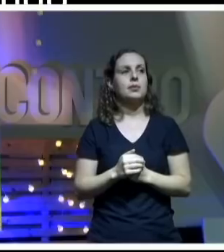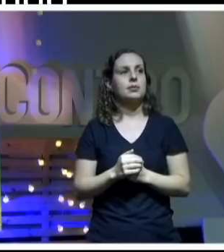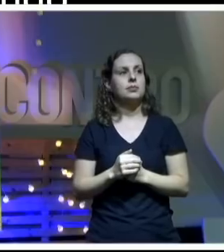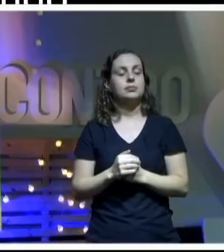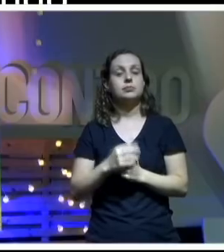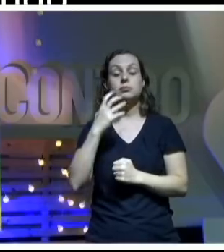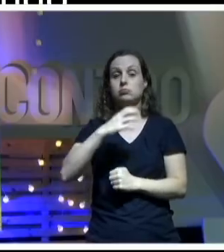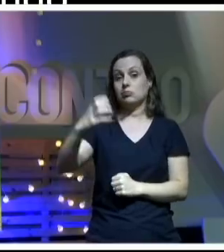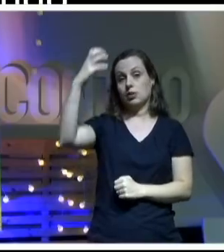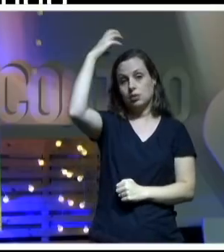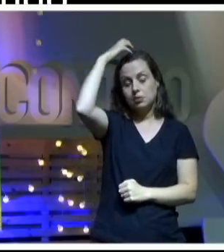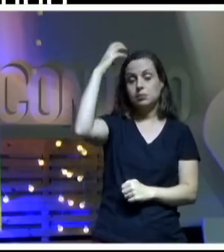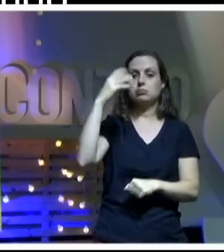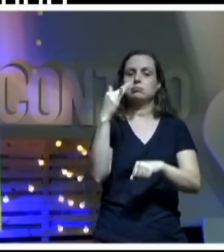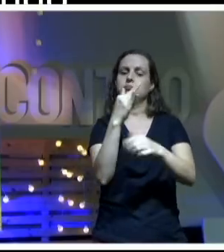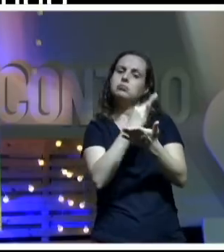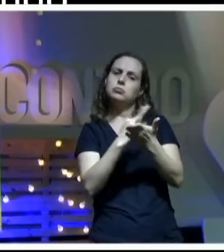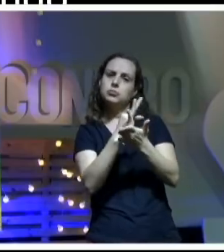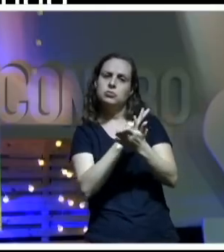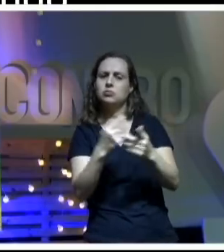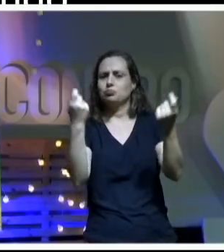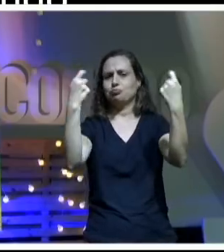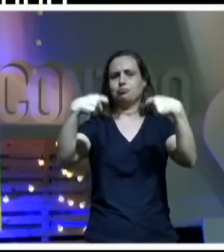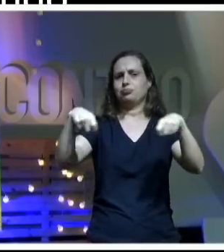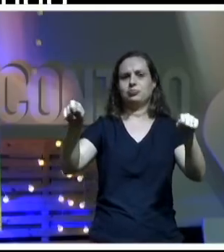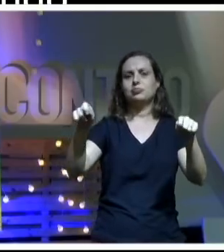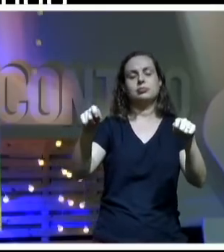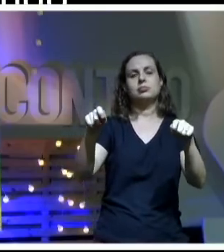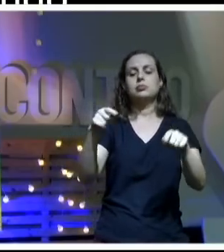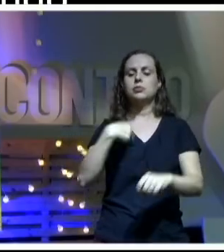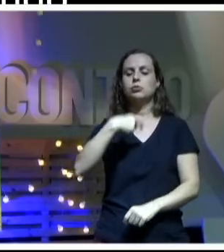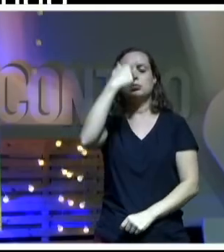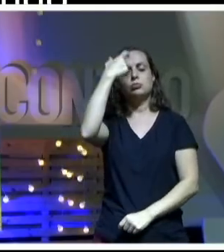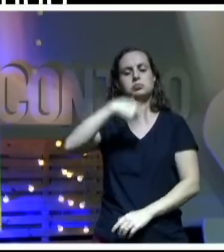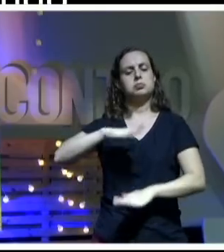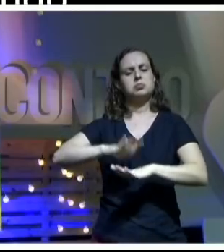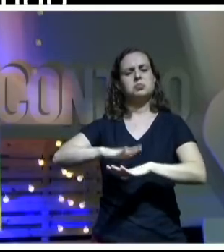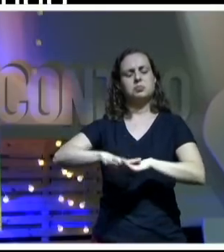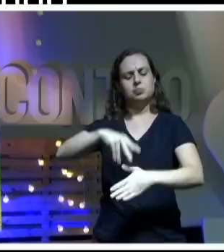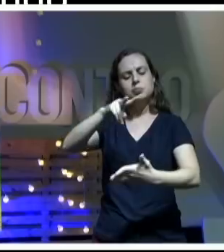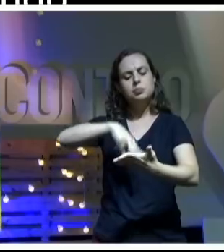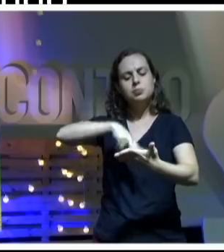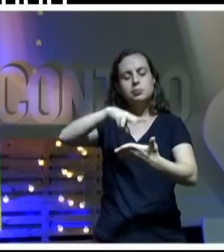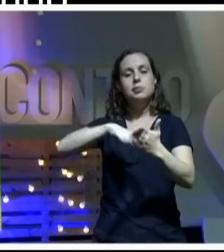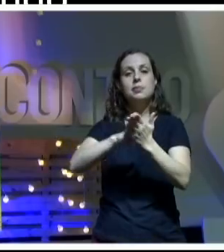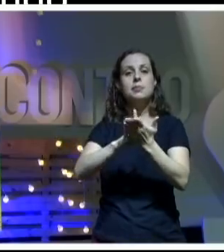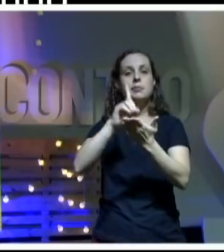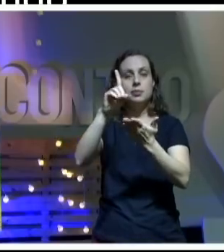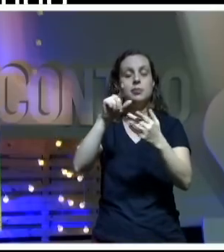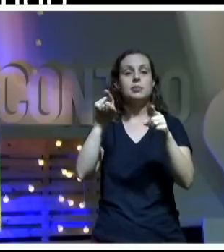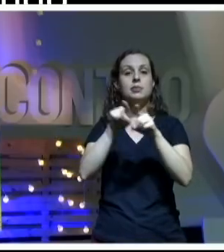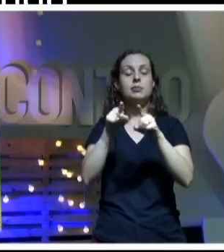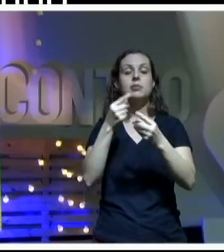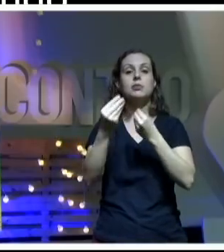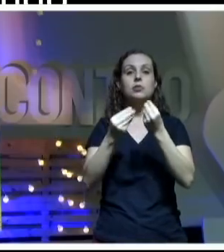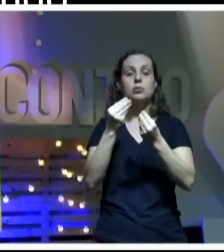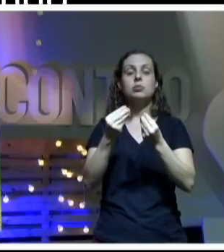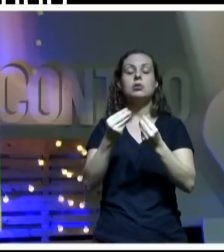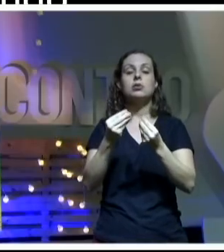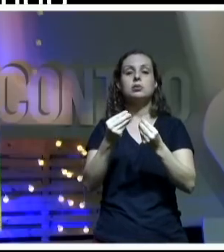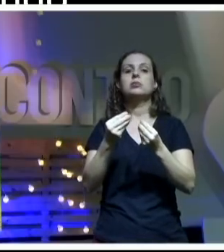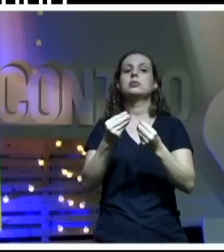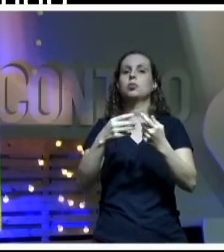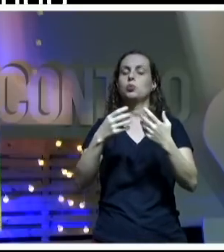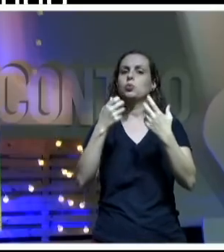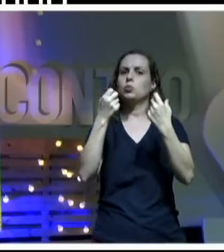nem teólogos eram mais necessários quem governava a si mesmo era capaz de ler a bíblia por si e esse anti clericalismo foi agudo